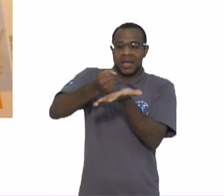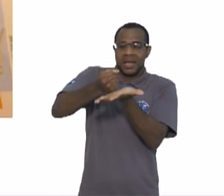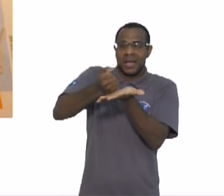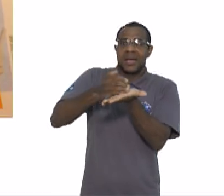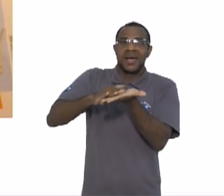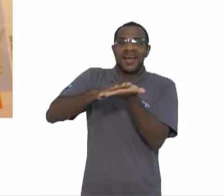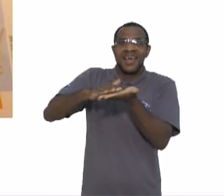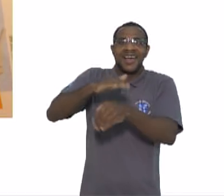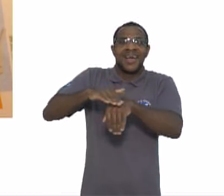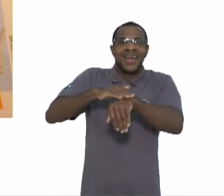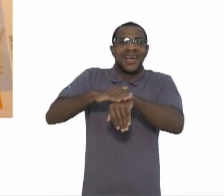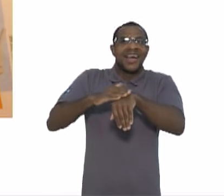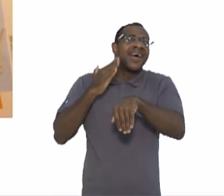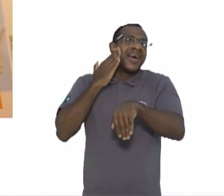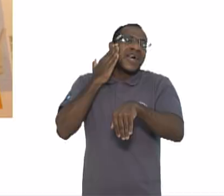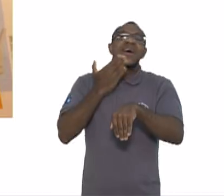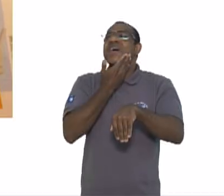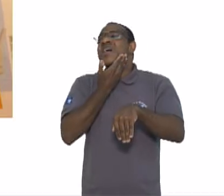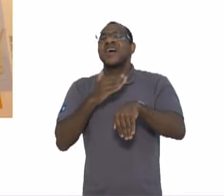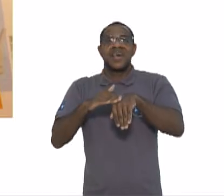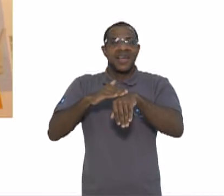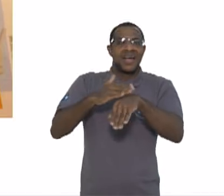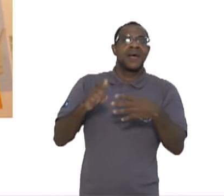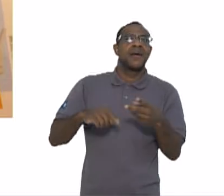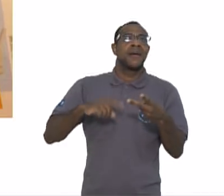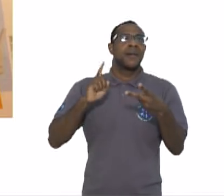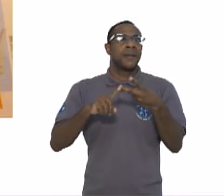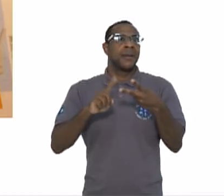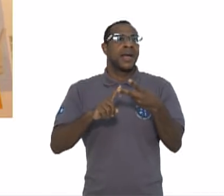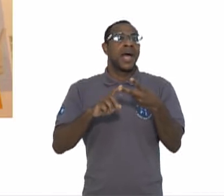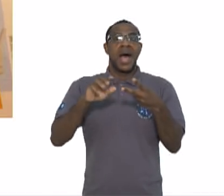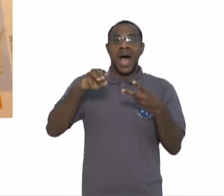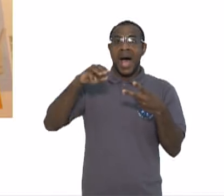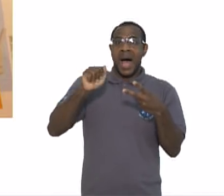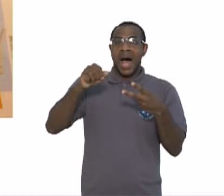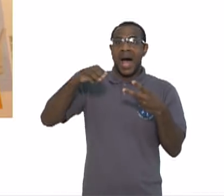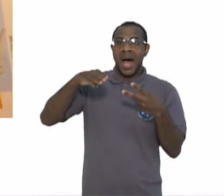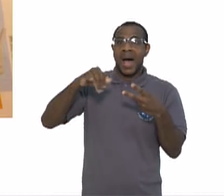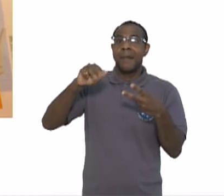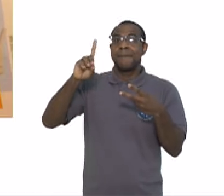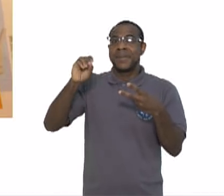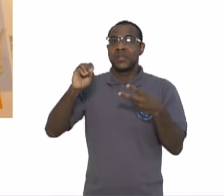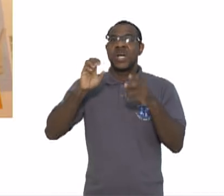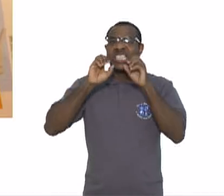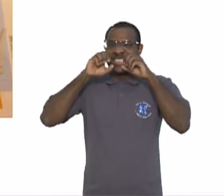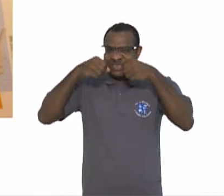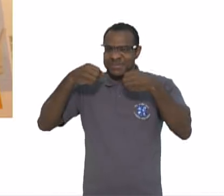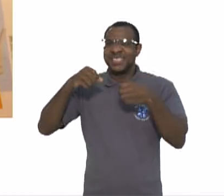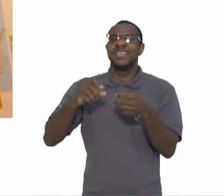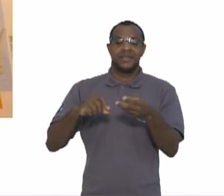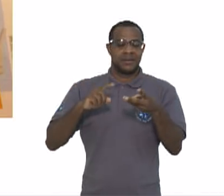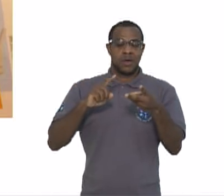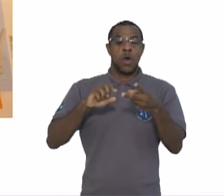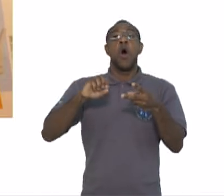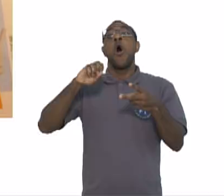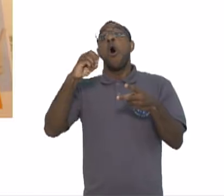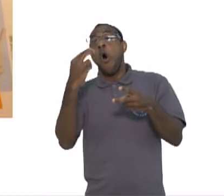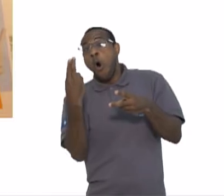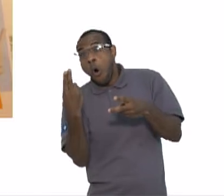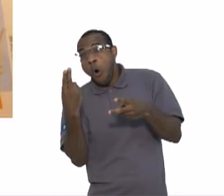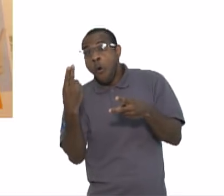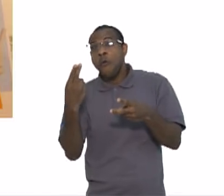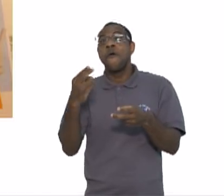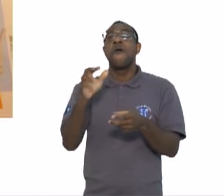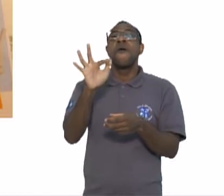rosto, anilina colorida, né, comestível, líquida, amido de milho ou farinha de trigo,